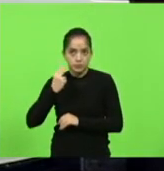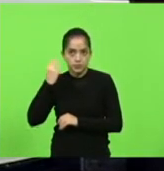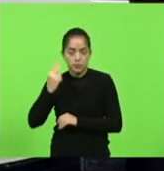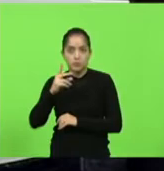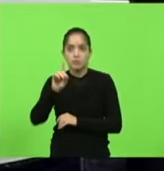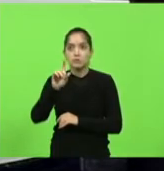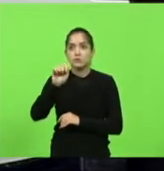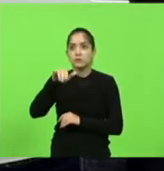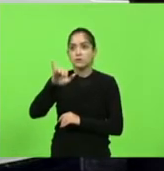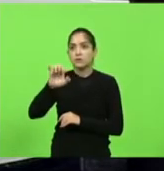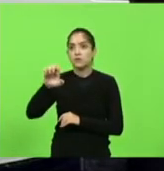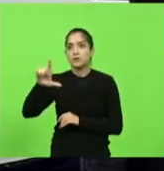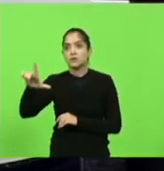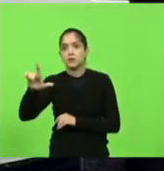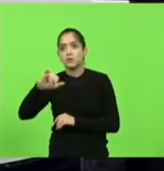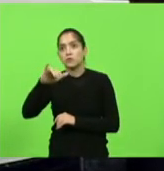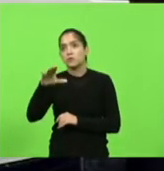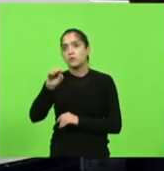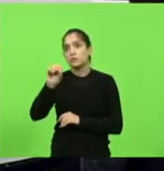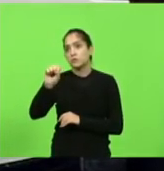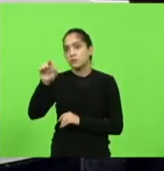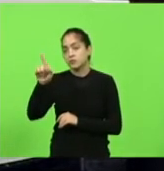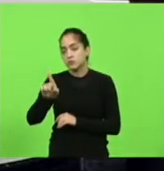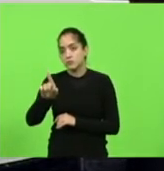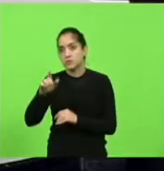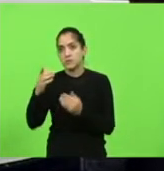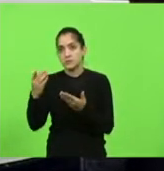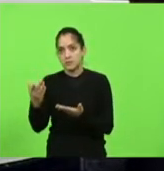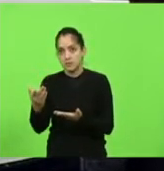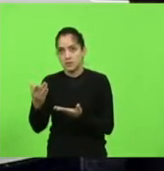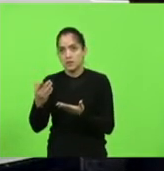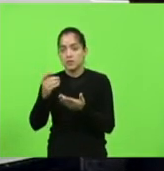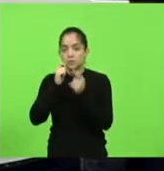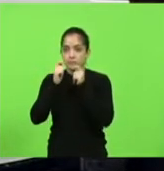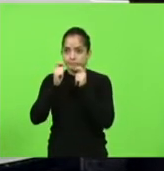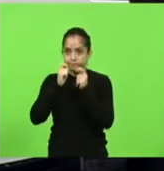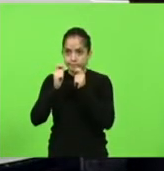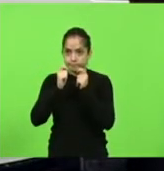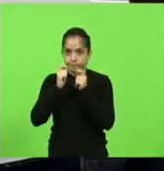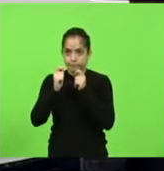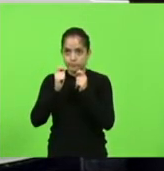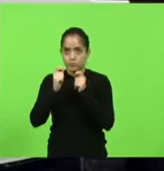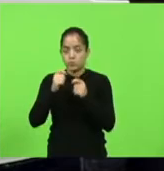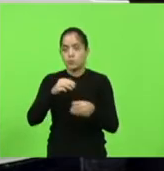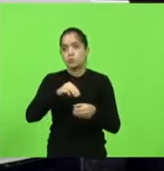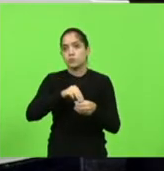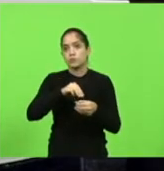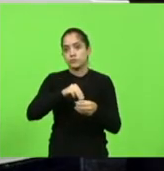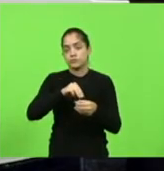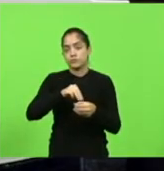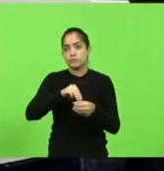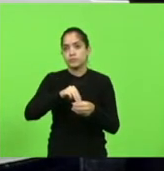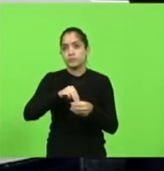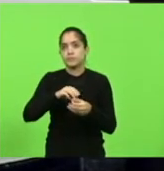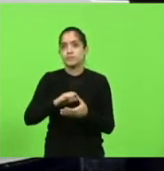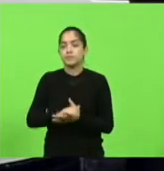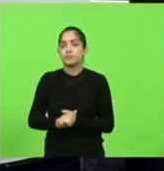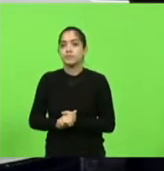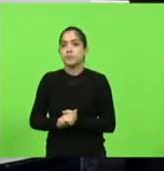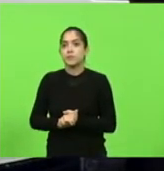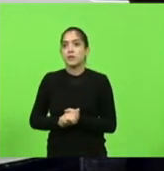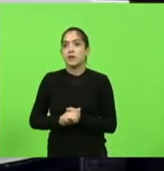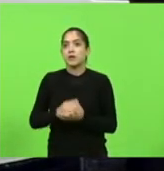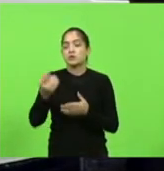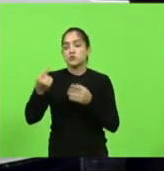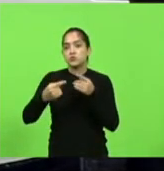e o José Guedes Martial, que é o assessor de gabinete do município de Timbó grande, falamos